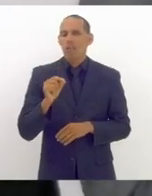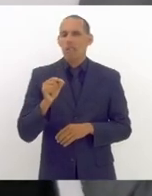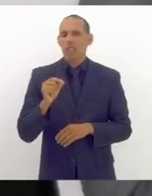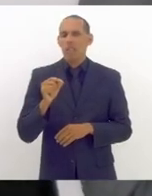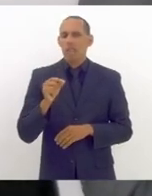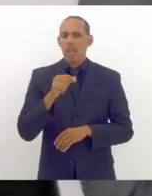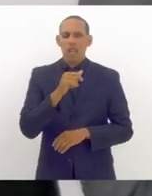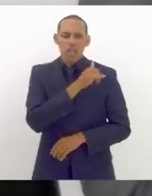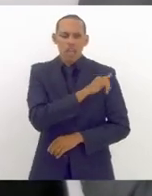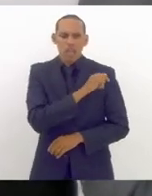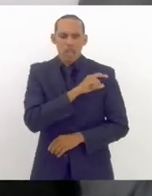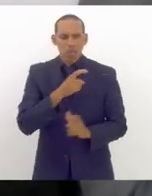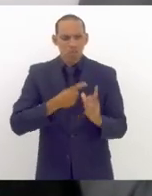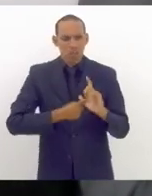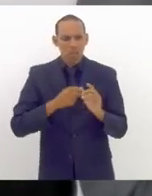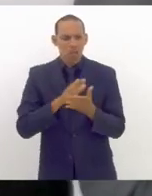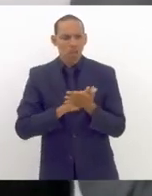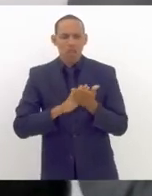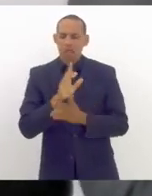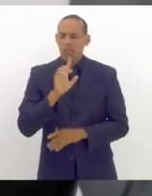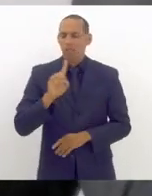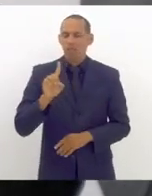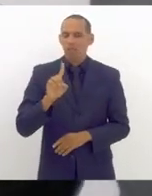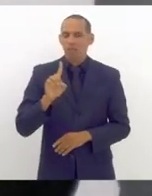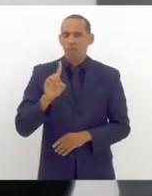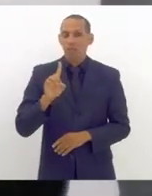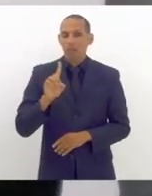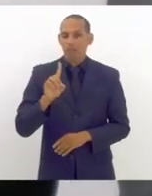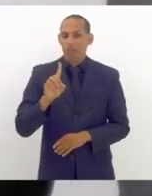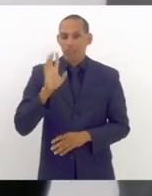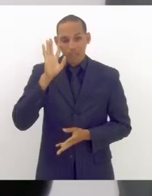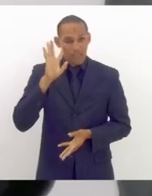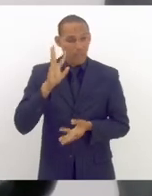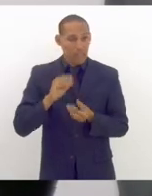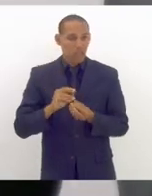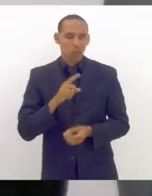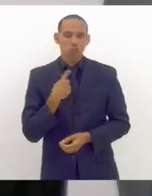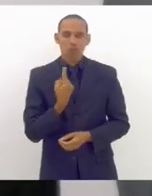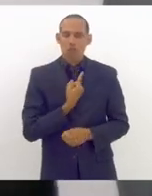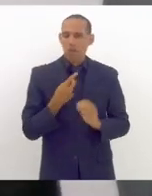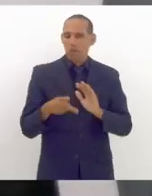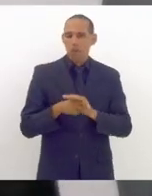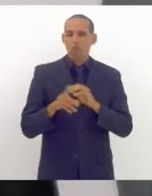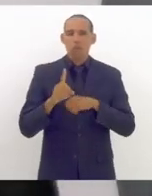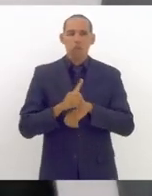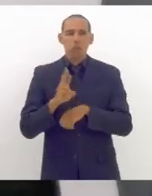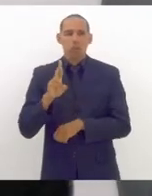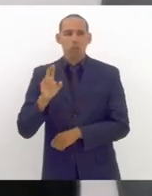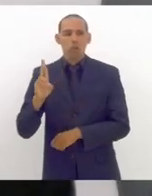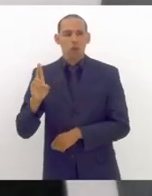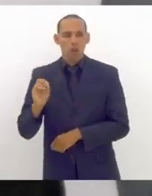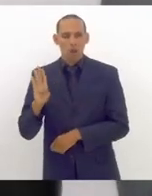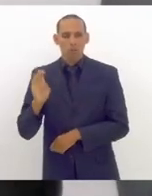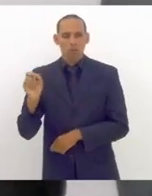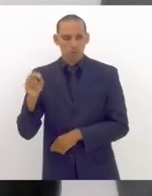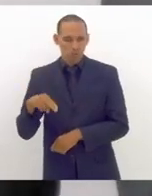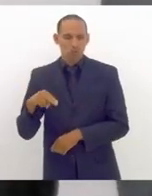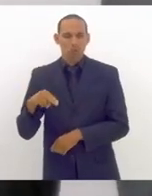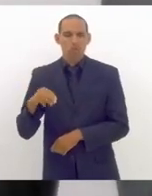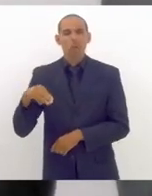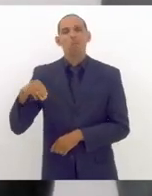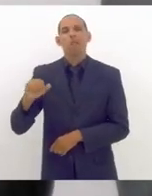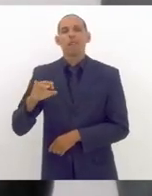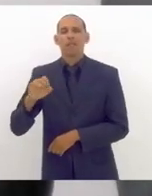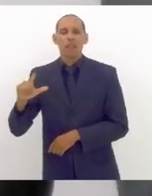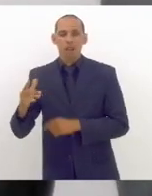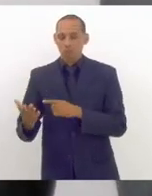do Rio de Janeiro no nosso entendimento entendimento esse trazido pelo Dr Robson Maciel que nos assessorou